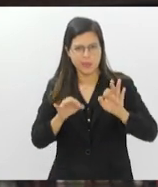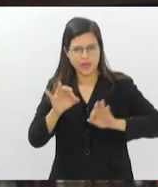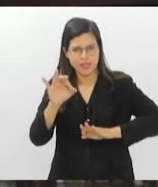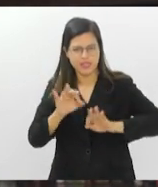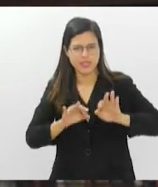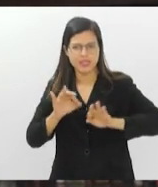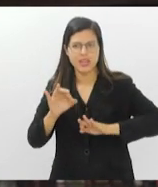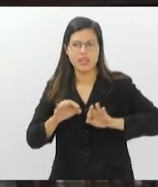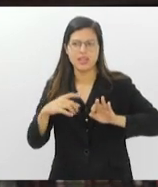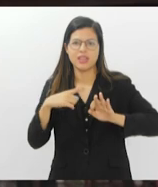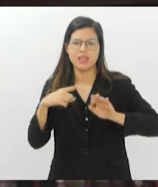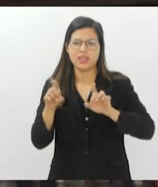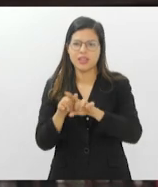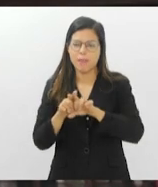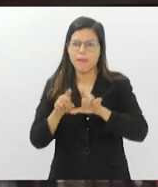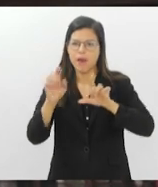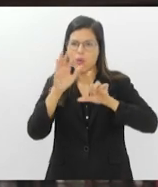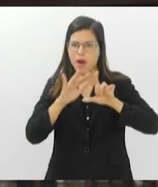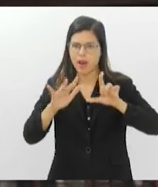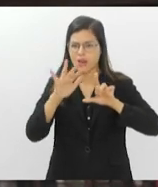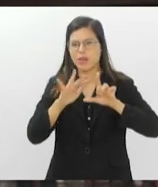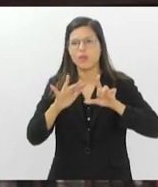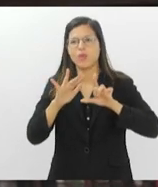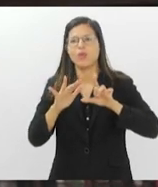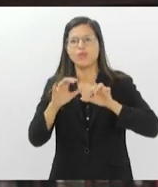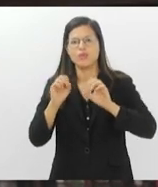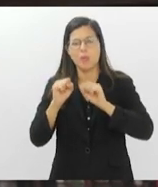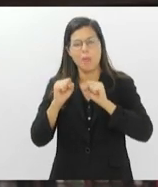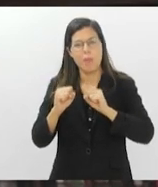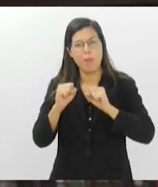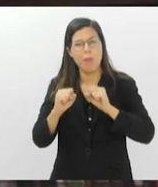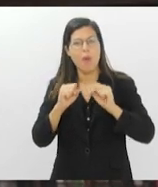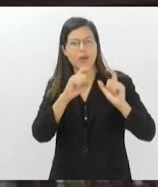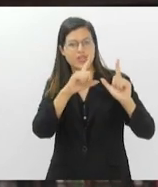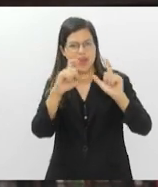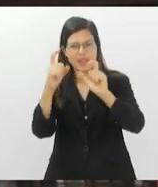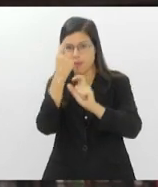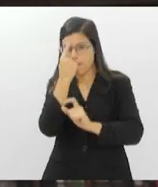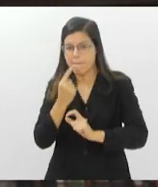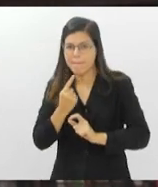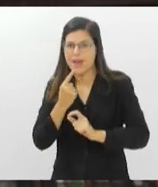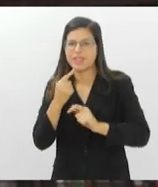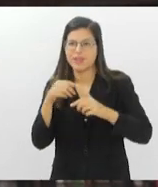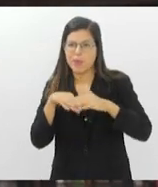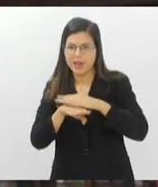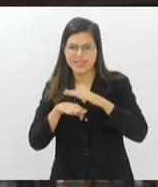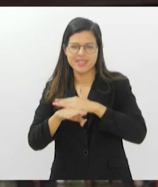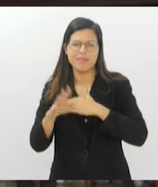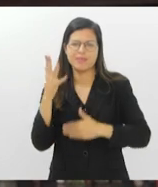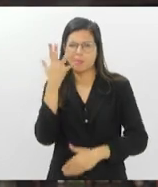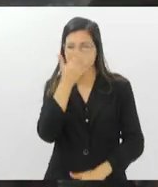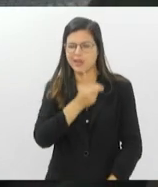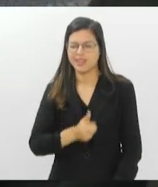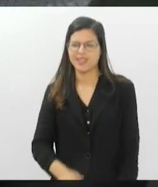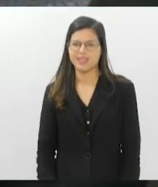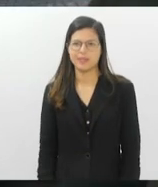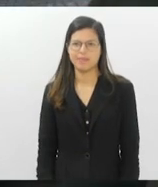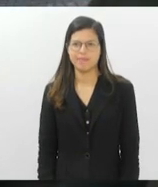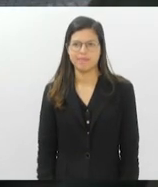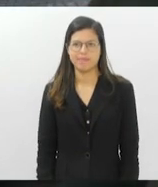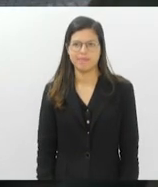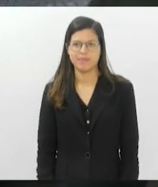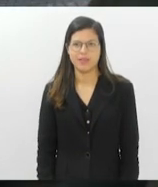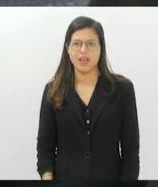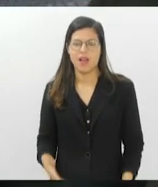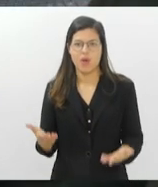tem aquele QR Code que você pode levar as fotos para casa, que são formidáveis, são realmente fotos muito bonitas.